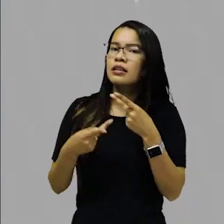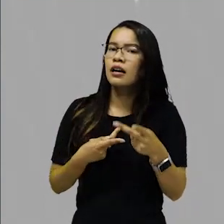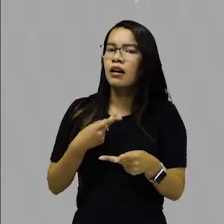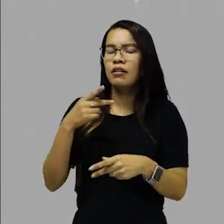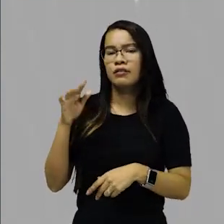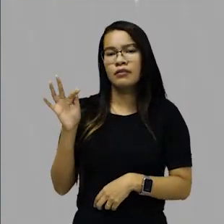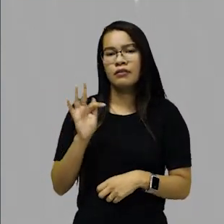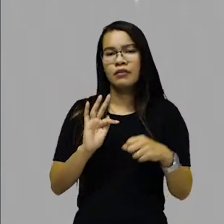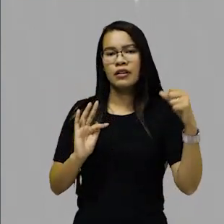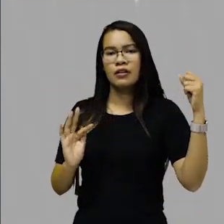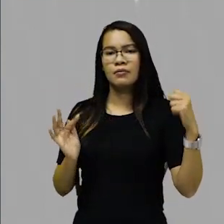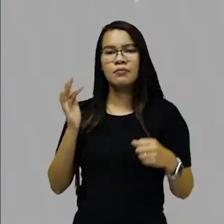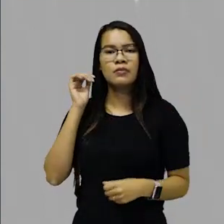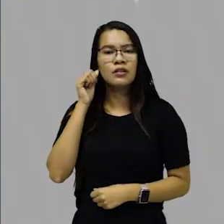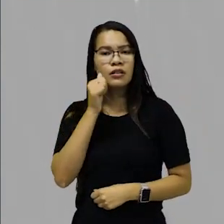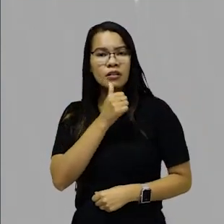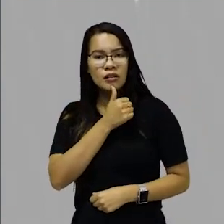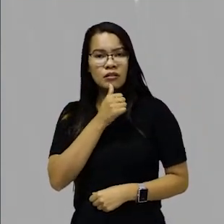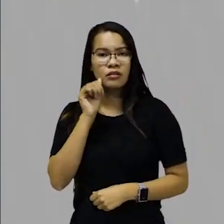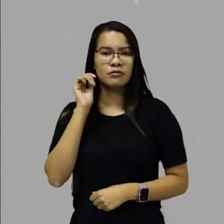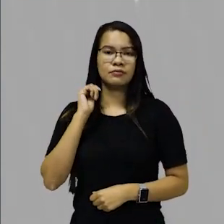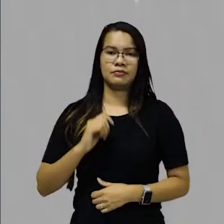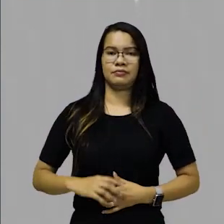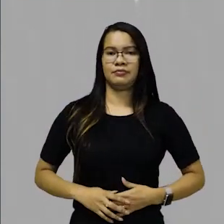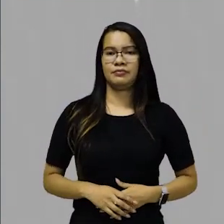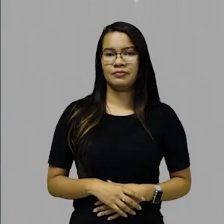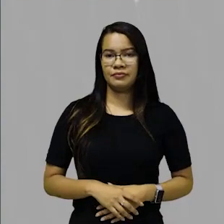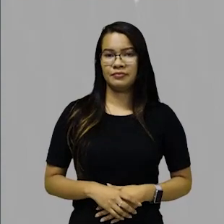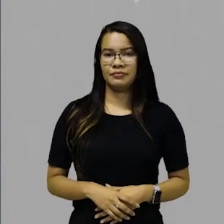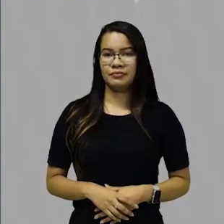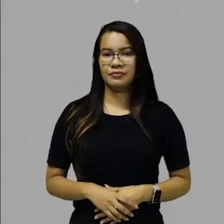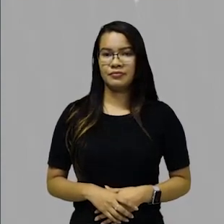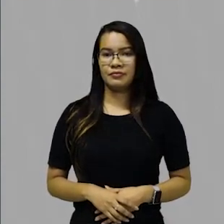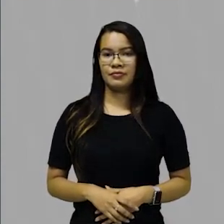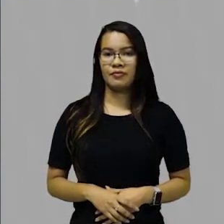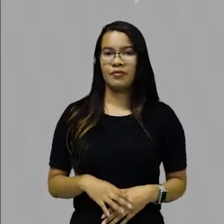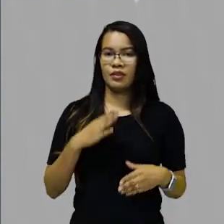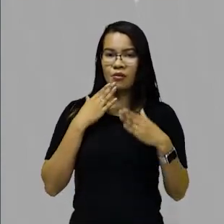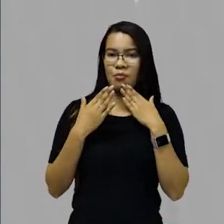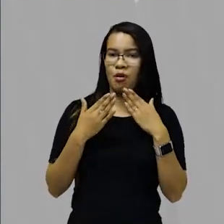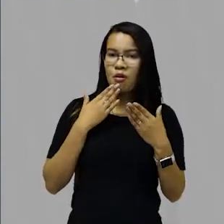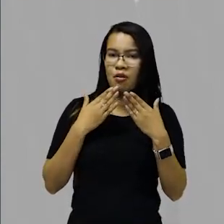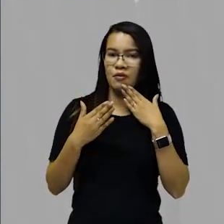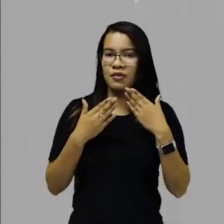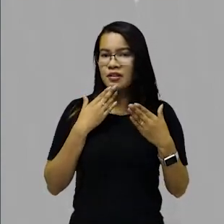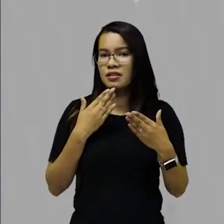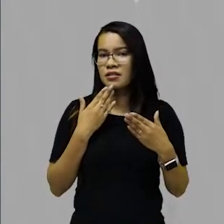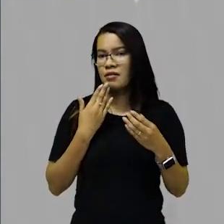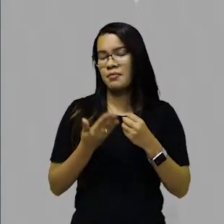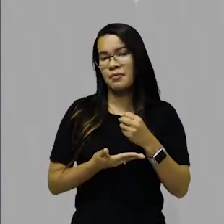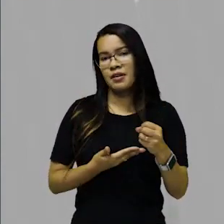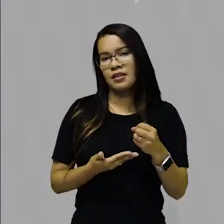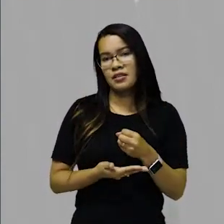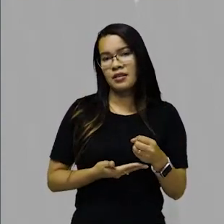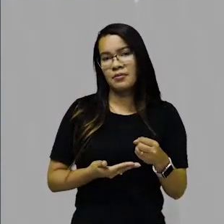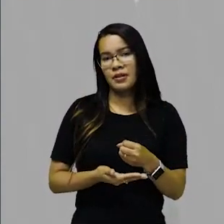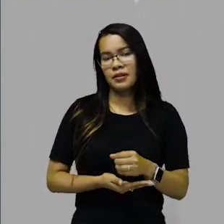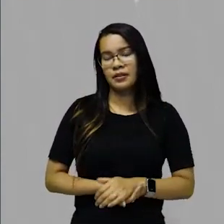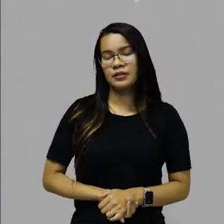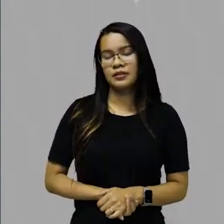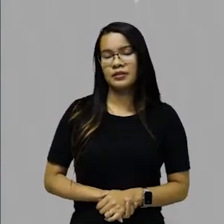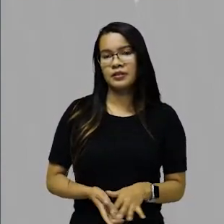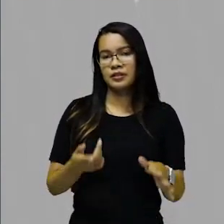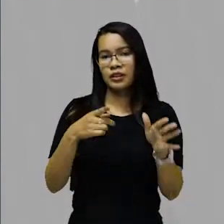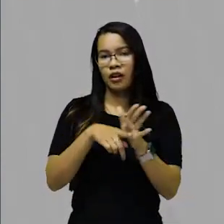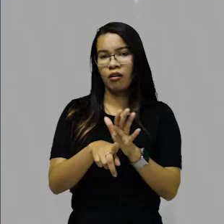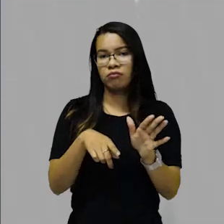É importante se trabalhar as falas femininas. Um debate sobre, basicamente, né, a